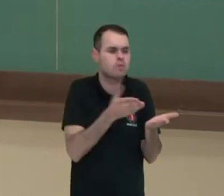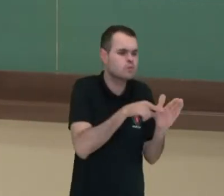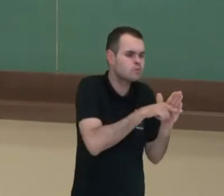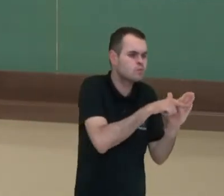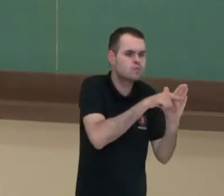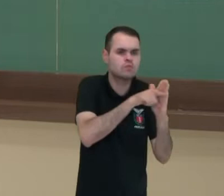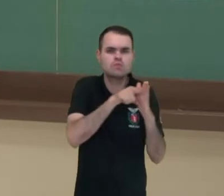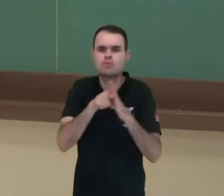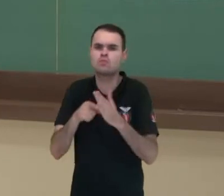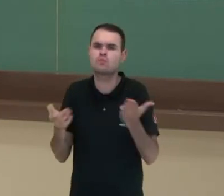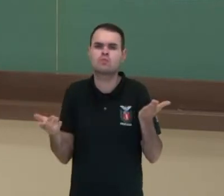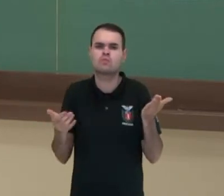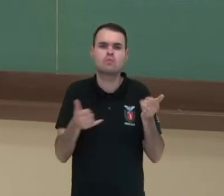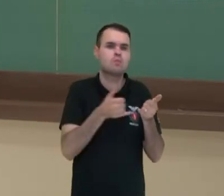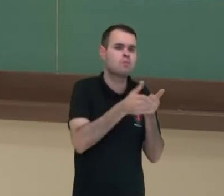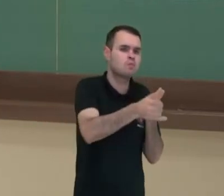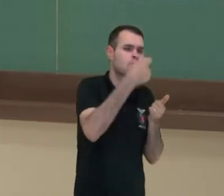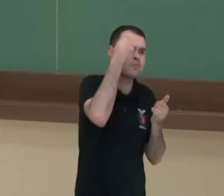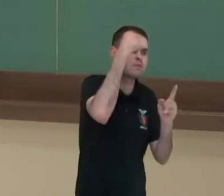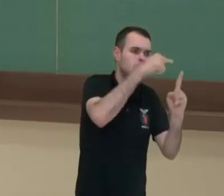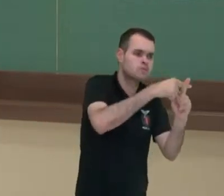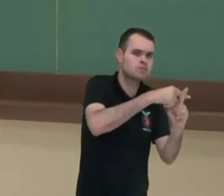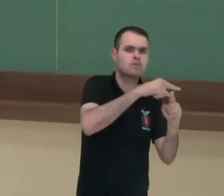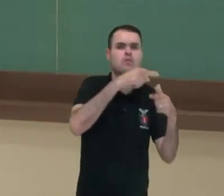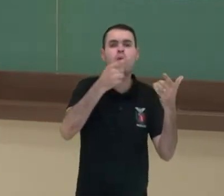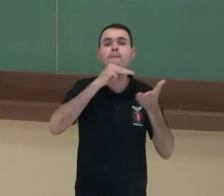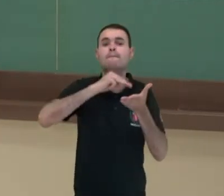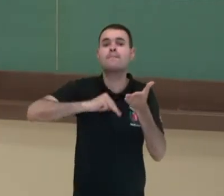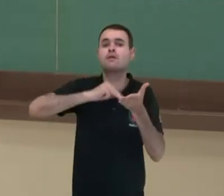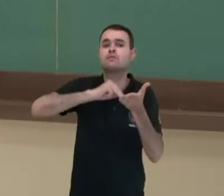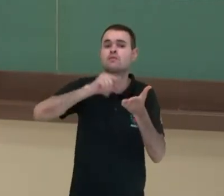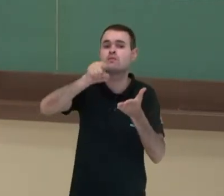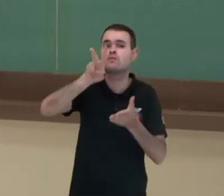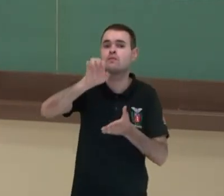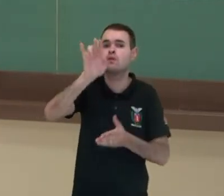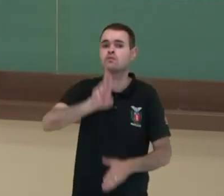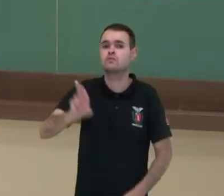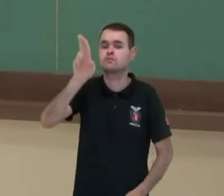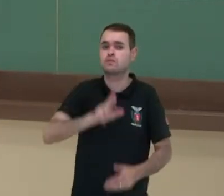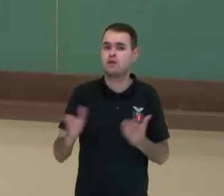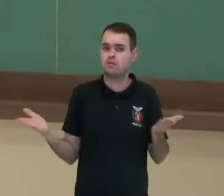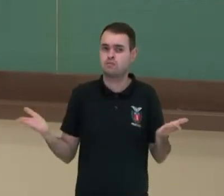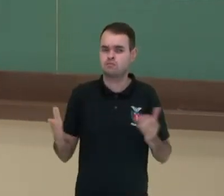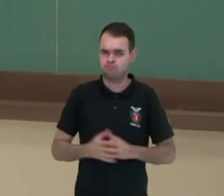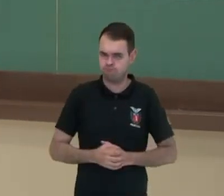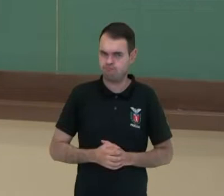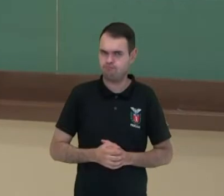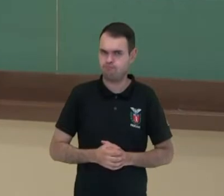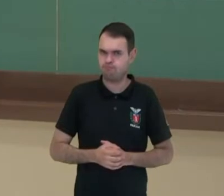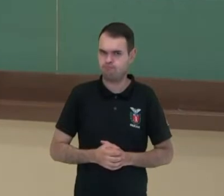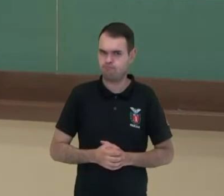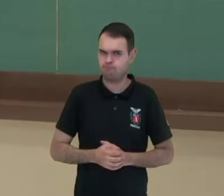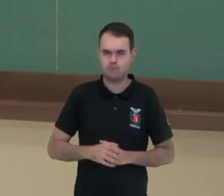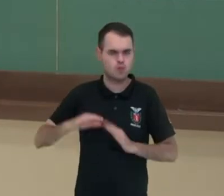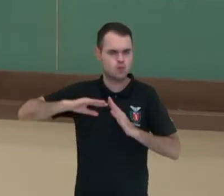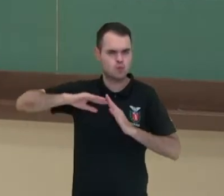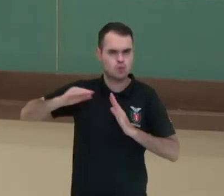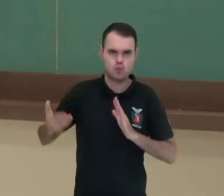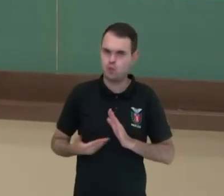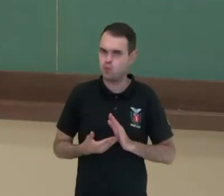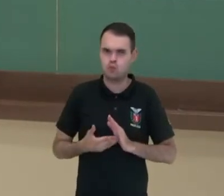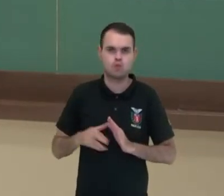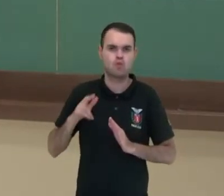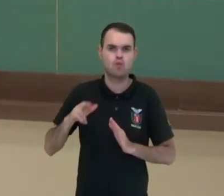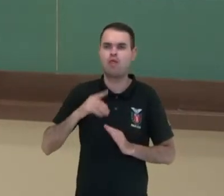linha positivista, enfim, que metodologia você vai utilizar, senhor historiador? Então, tudo, não é